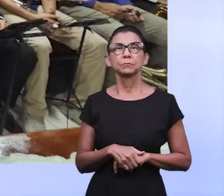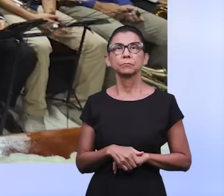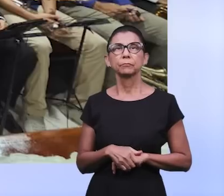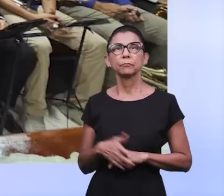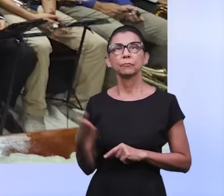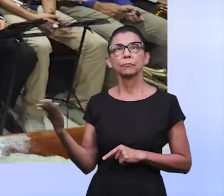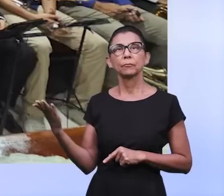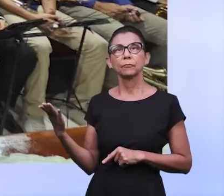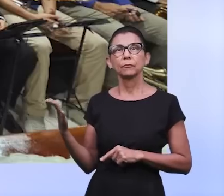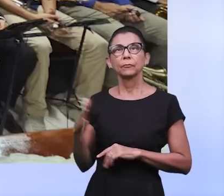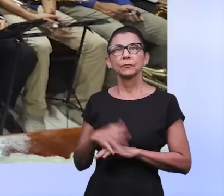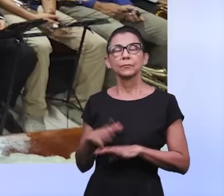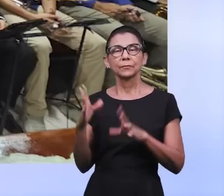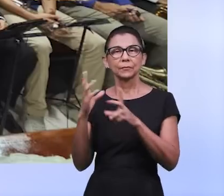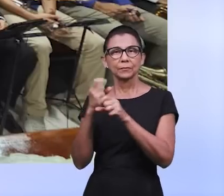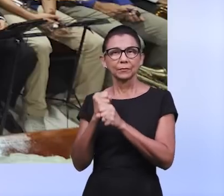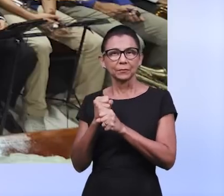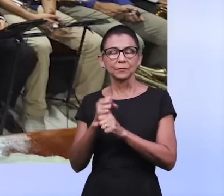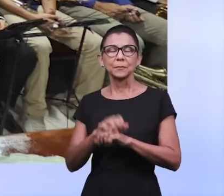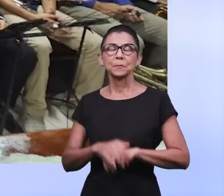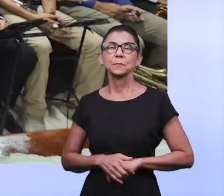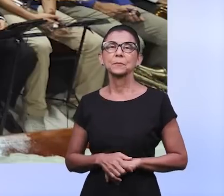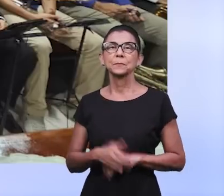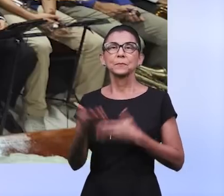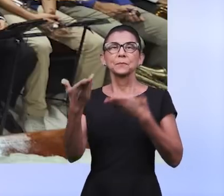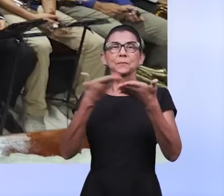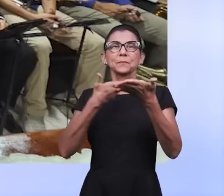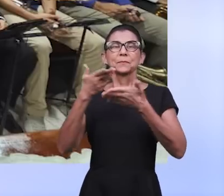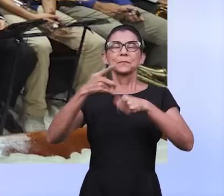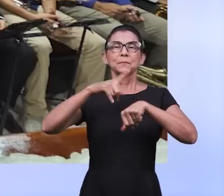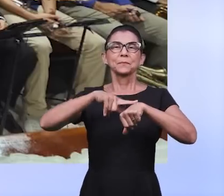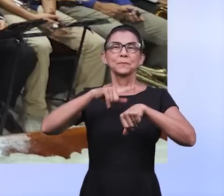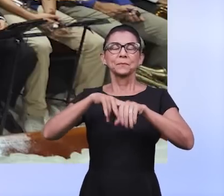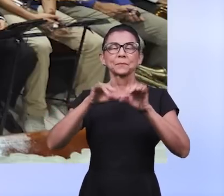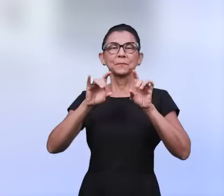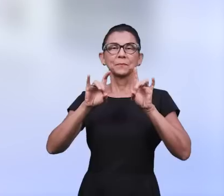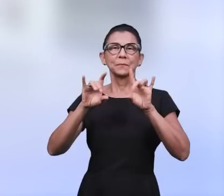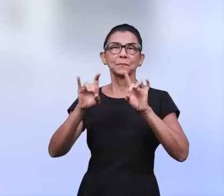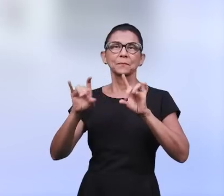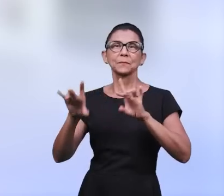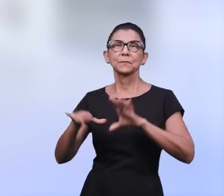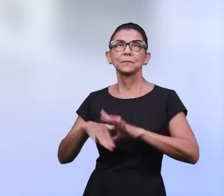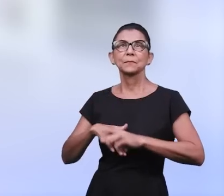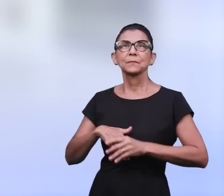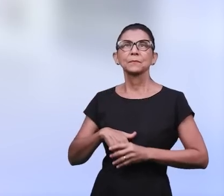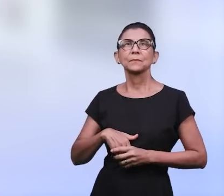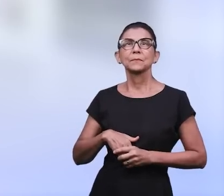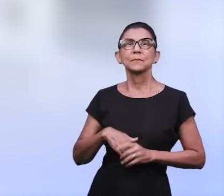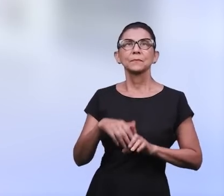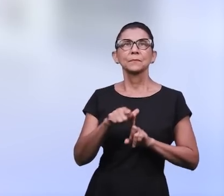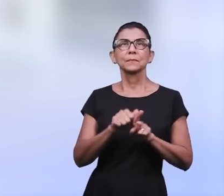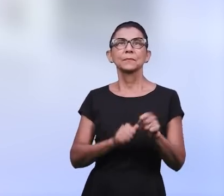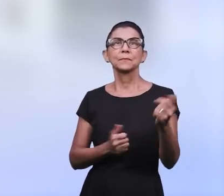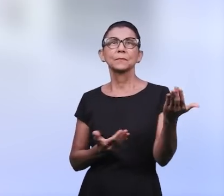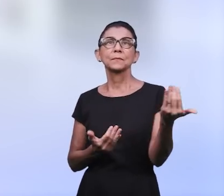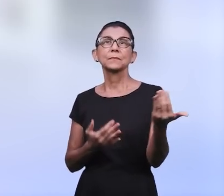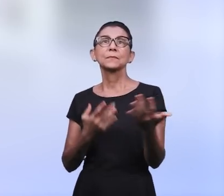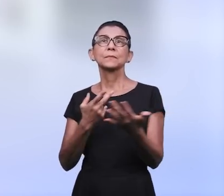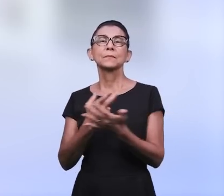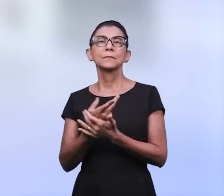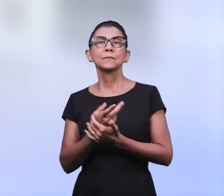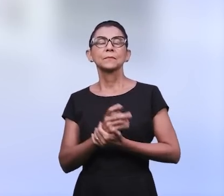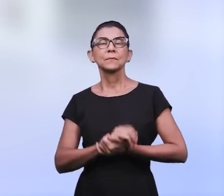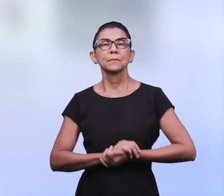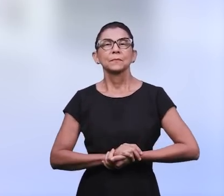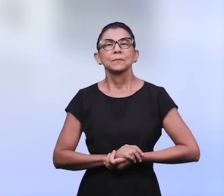em fechamento da nossa participação, nós queremos compartilhar um momento também muito especial, em fechamento ao mês dos jovens, que foi mais